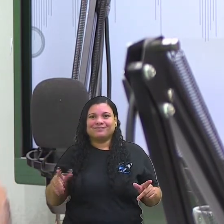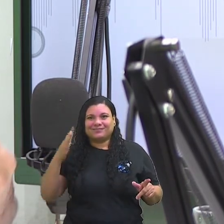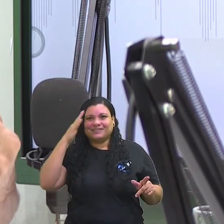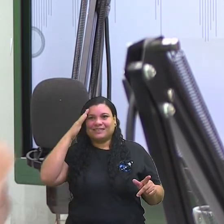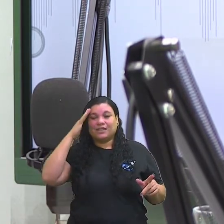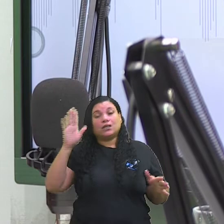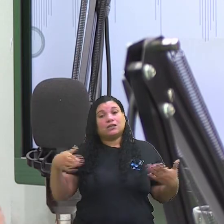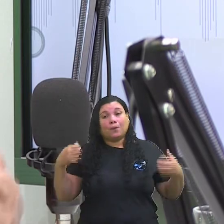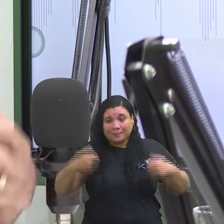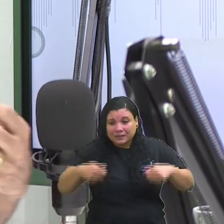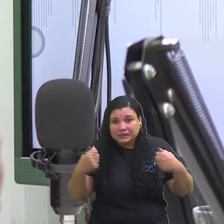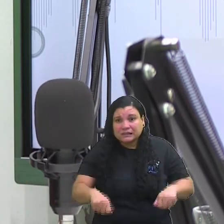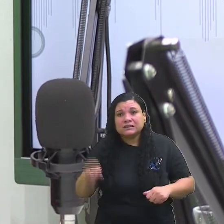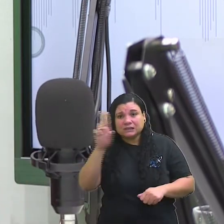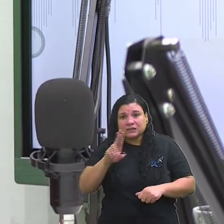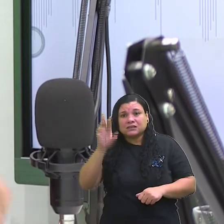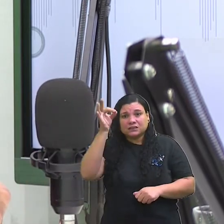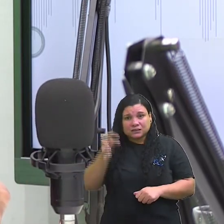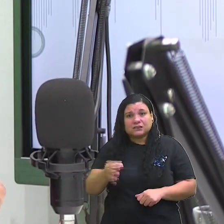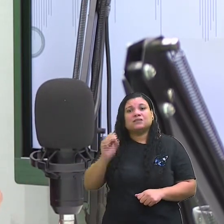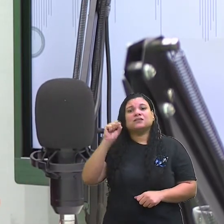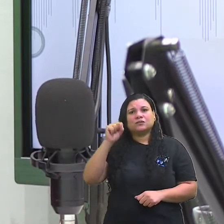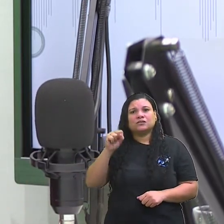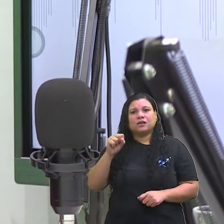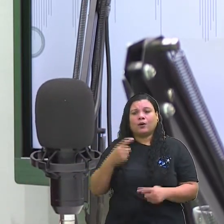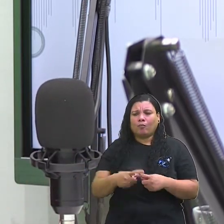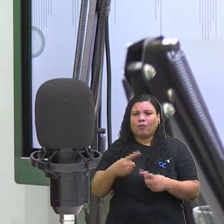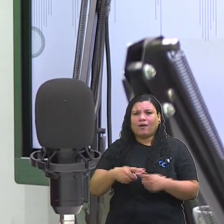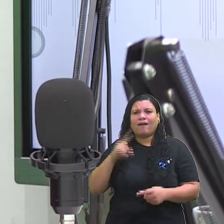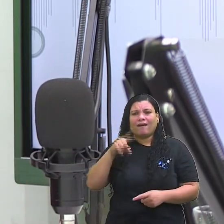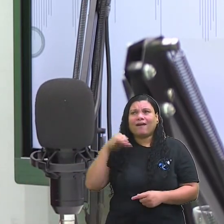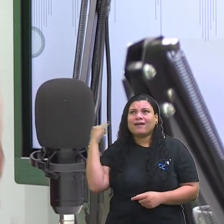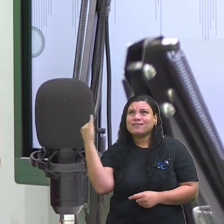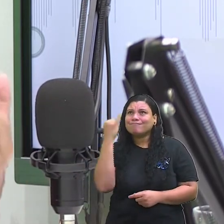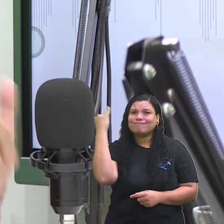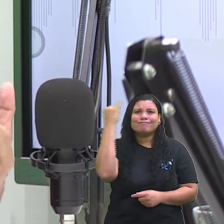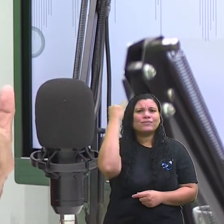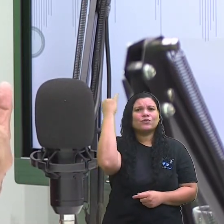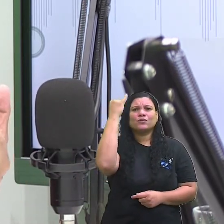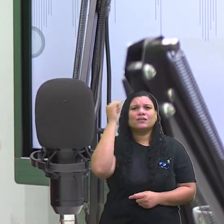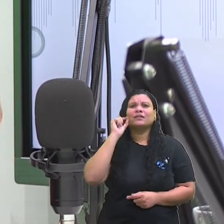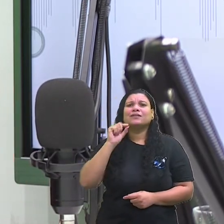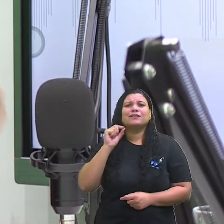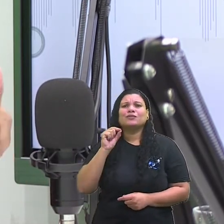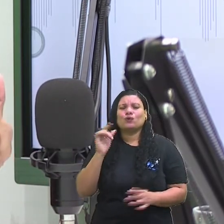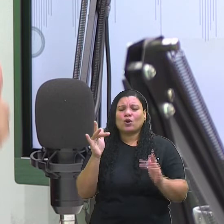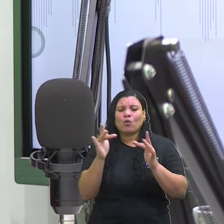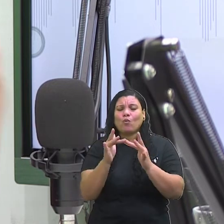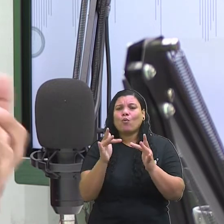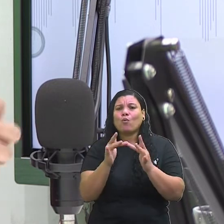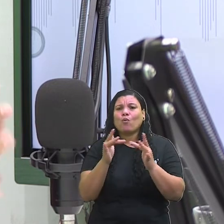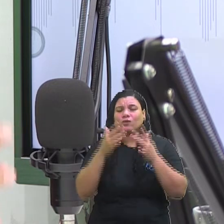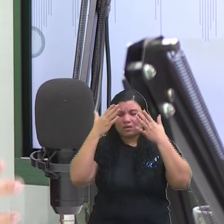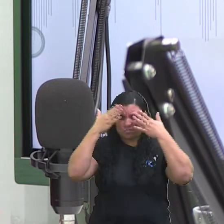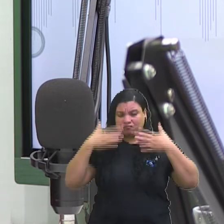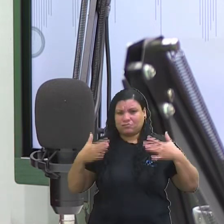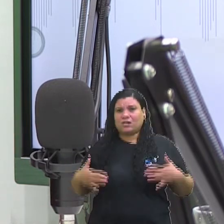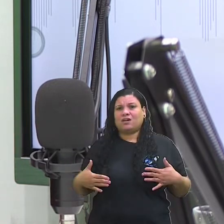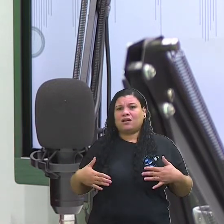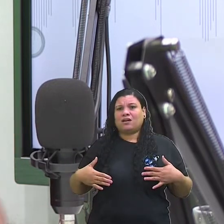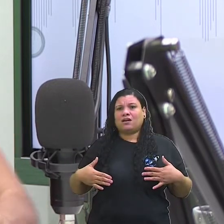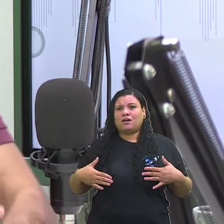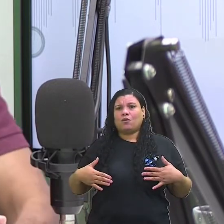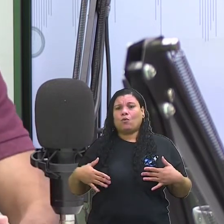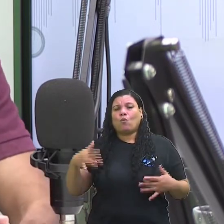melhor do que a gente se abraçar, do que a gente se tocar. O ser humano, ele precisa disso para o seu Sim. desenvolvimento